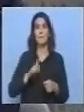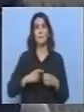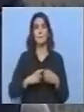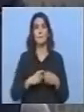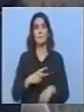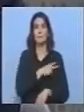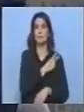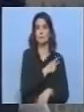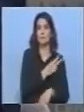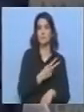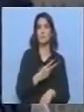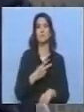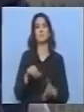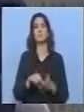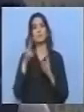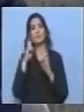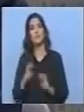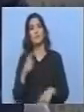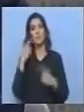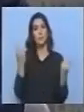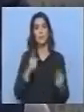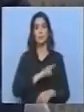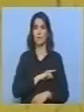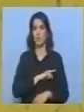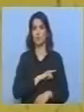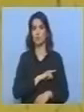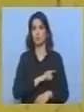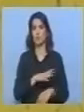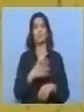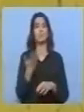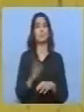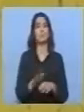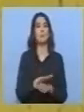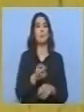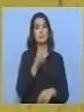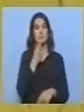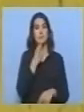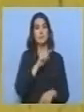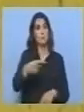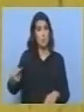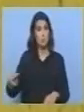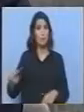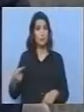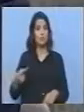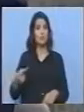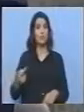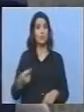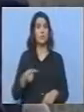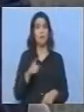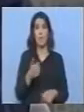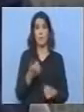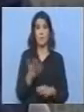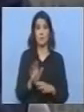entre universidades, centros de investigação públicos e privados. Por exemplo, na área do medicamento e outros, isso é um bom